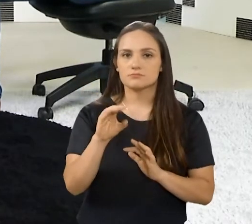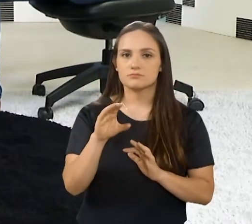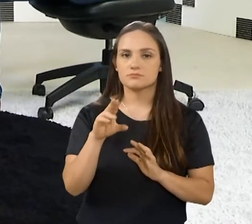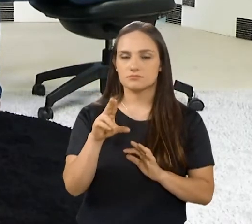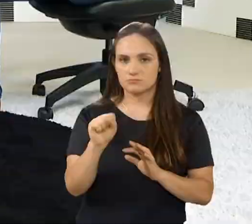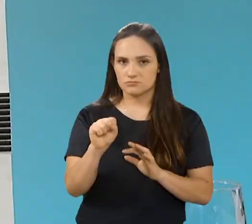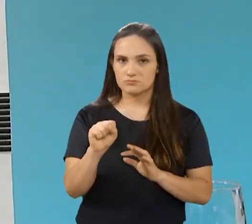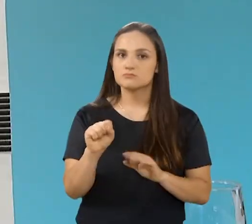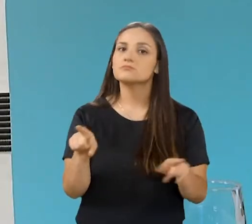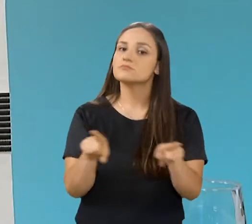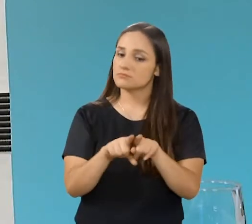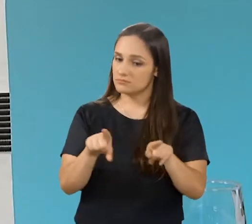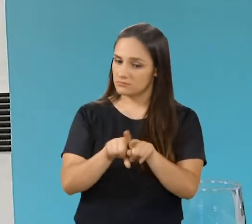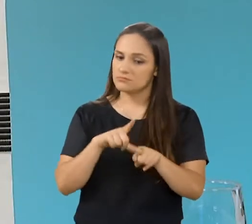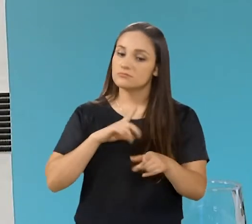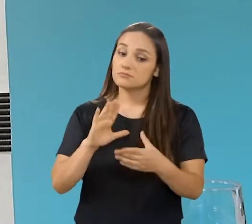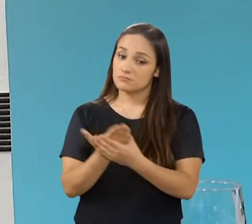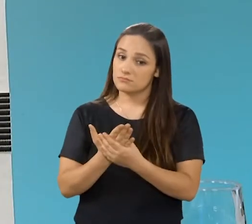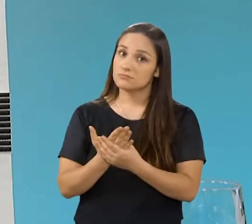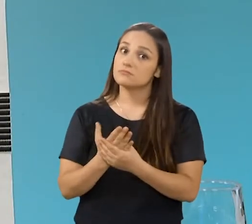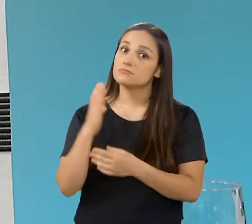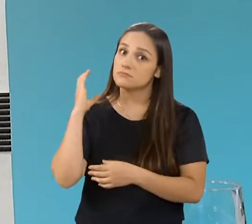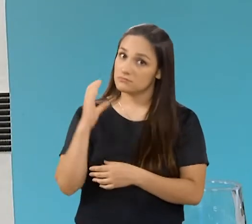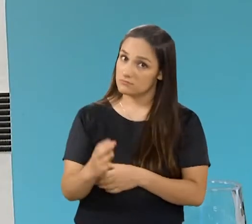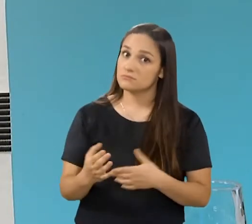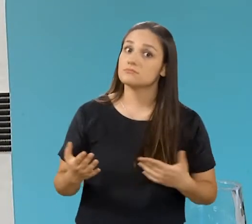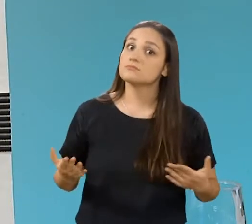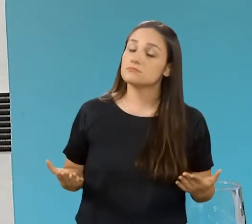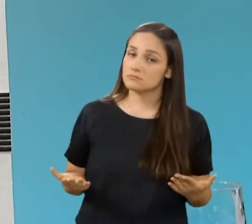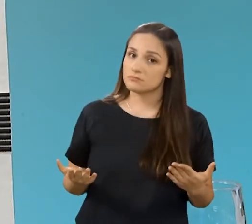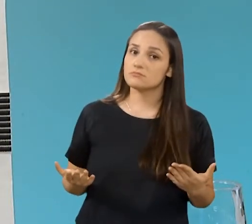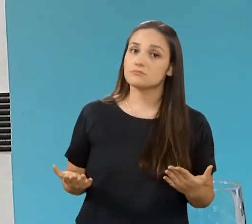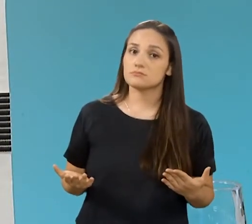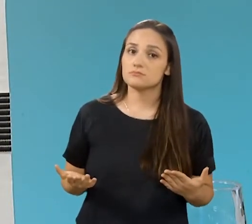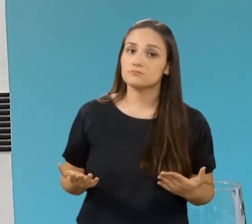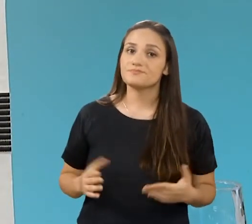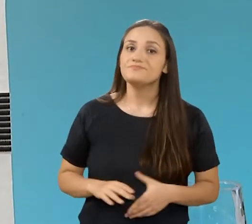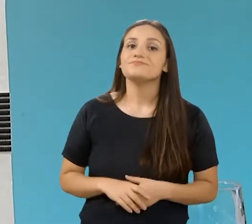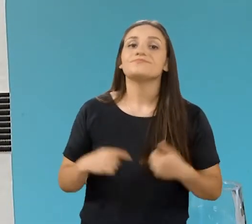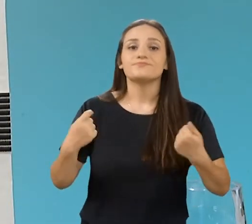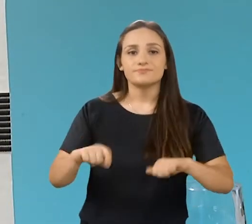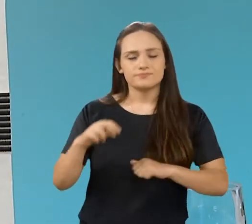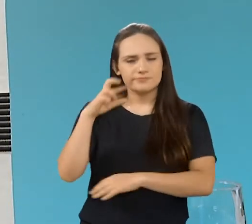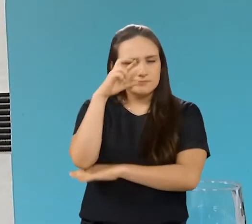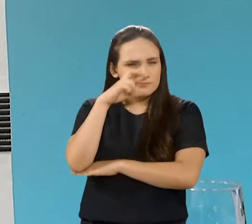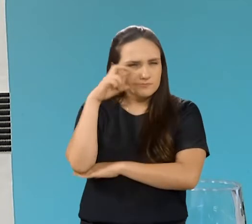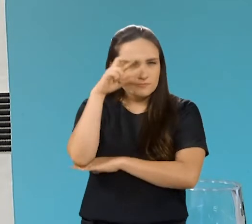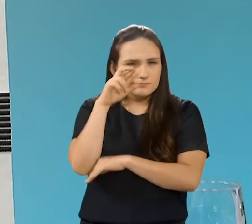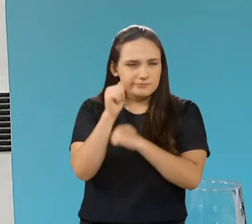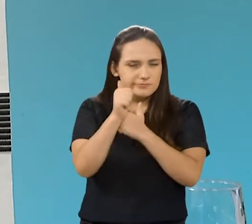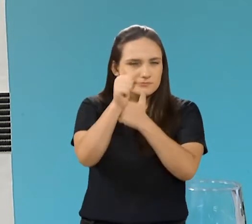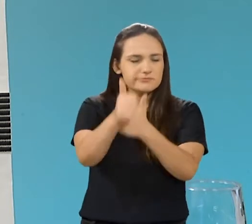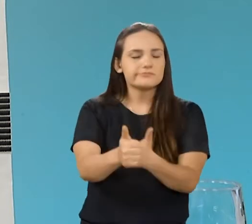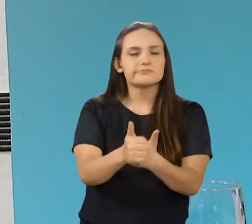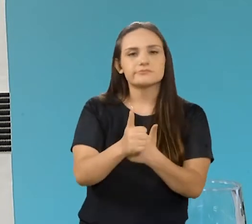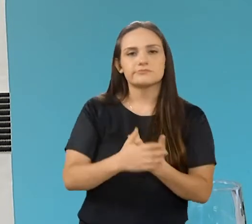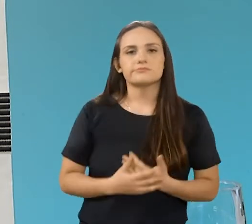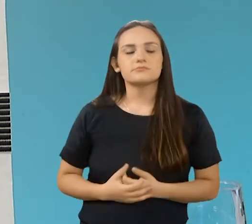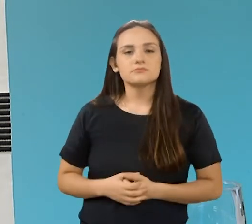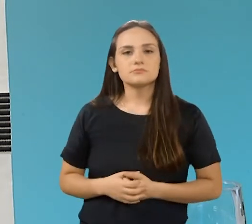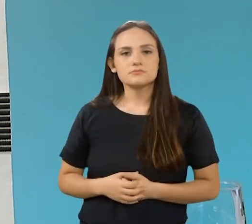responder pelo processo crime. Sim. Então, é muito importante a fiscalização, é muito importante, mas principalmente